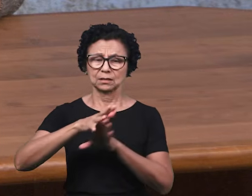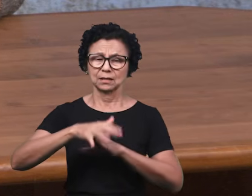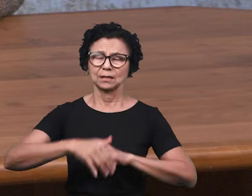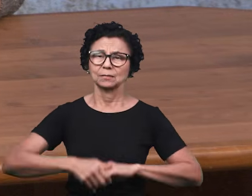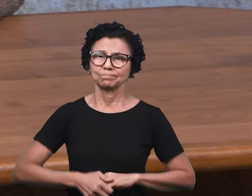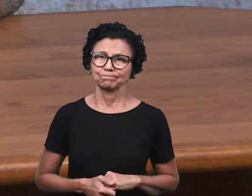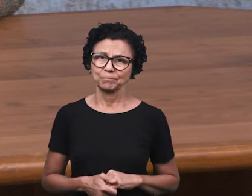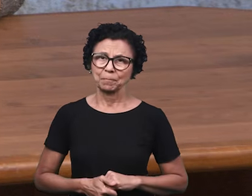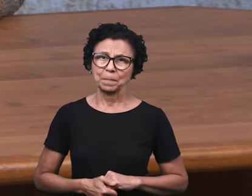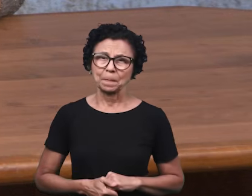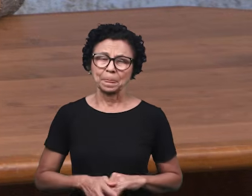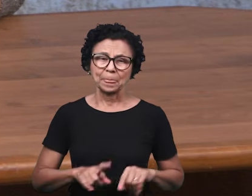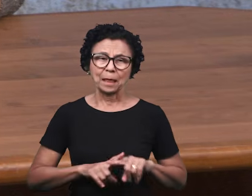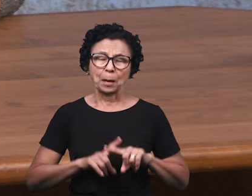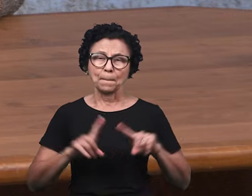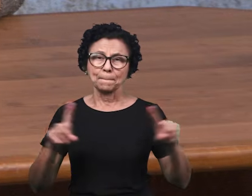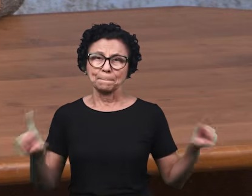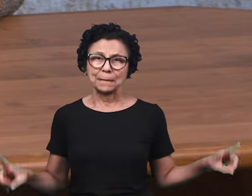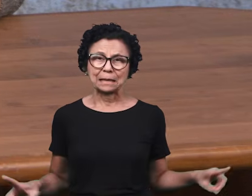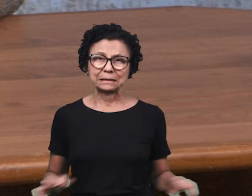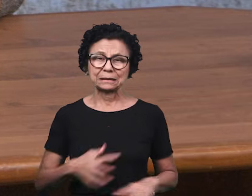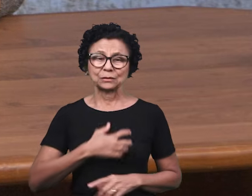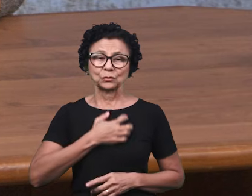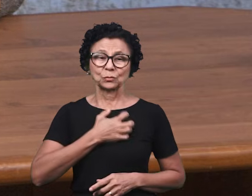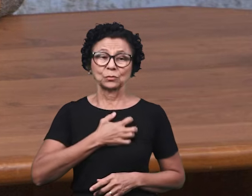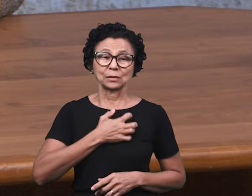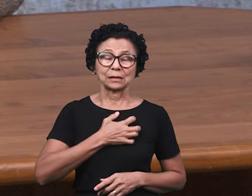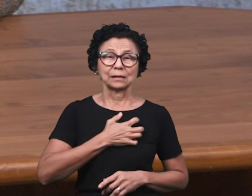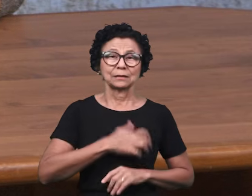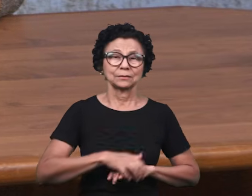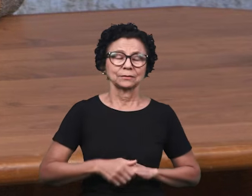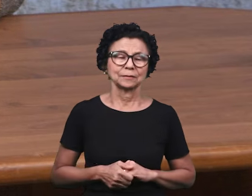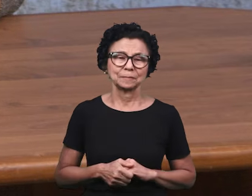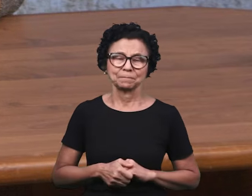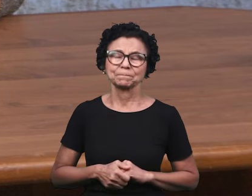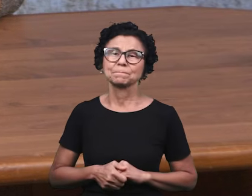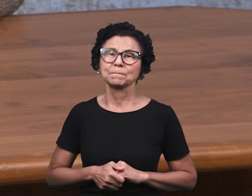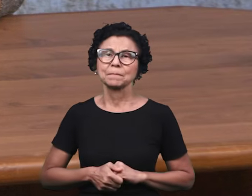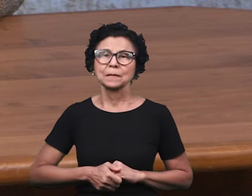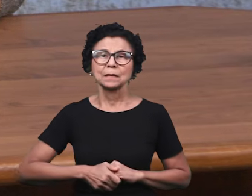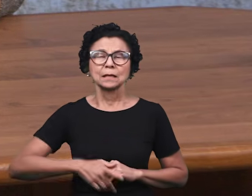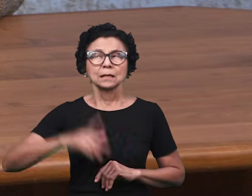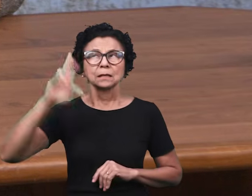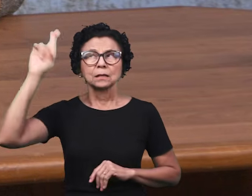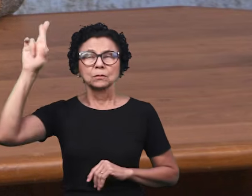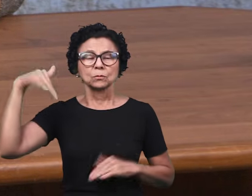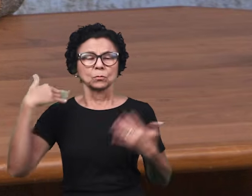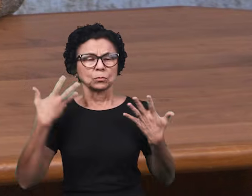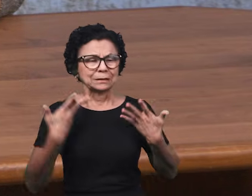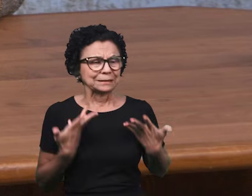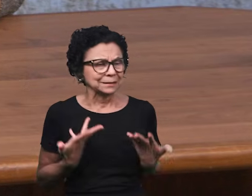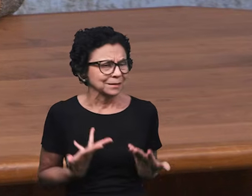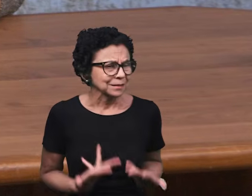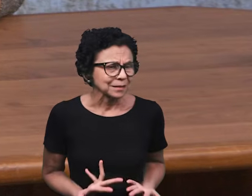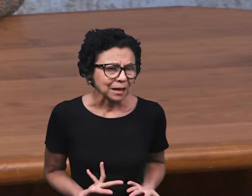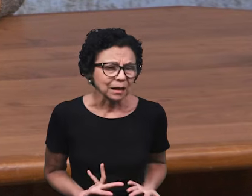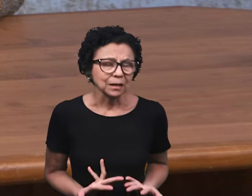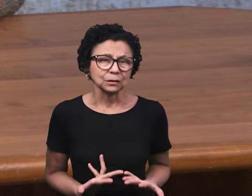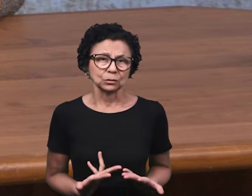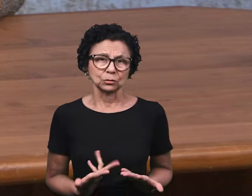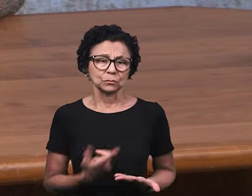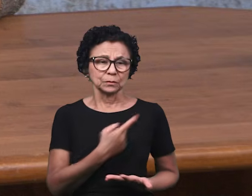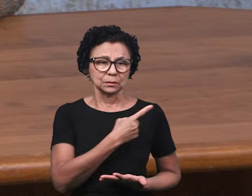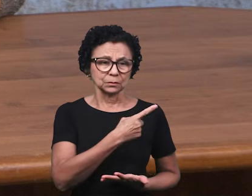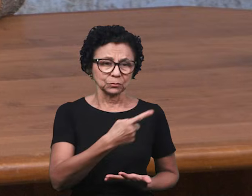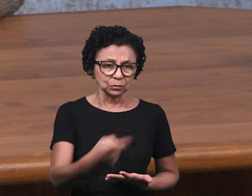do furor do Senhor, estou cansado de o conter. Derramá-lo-ei sobre os meninos